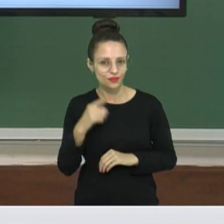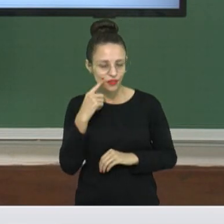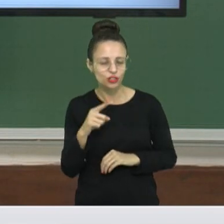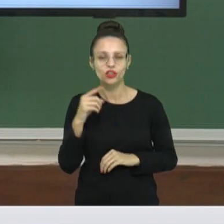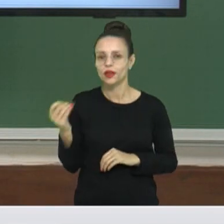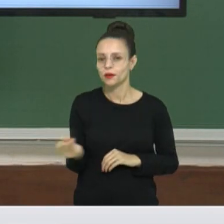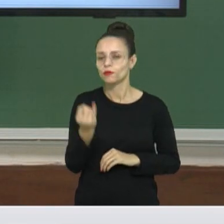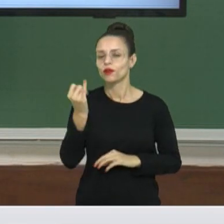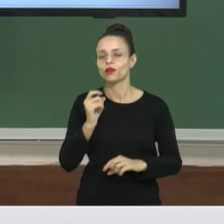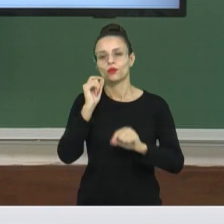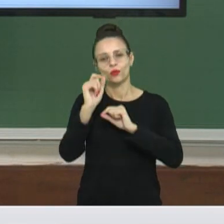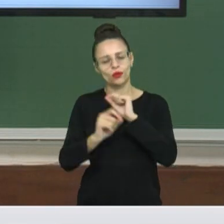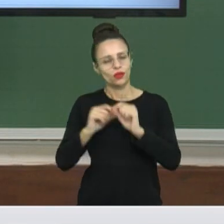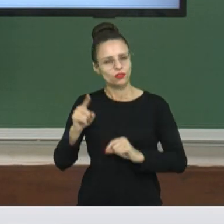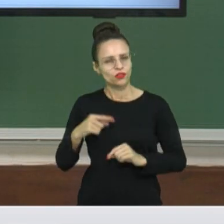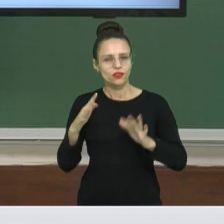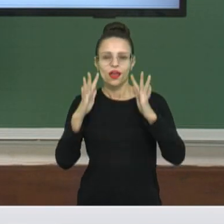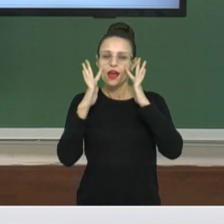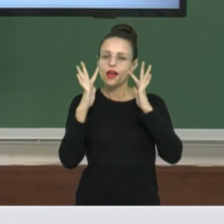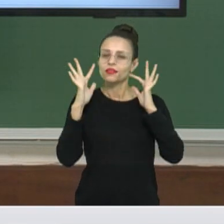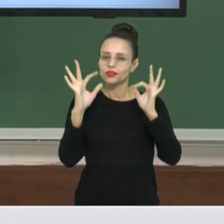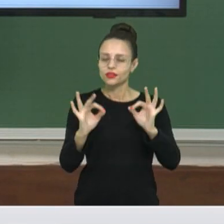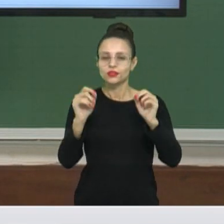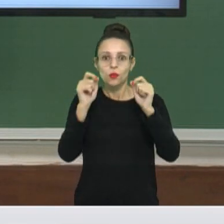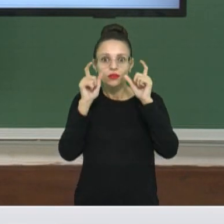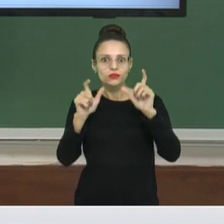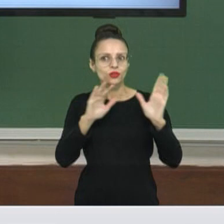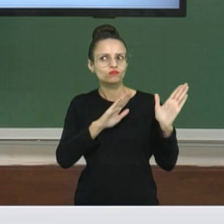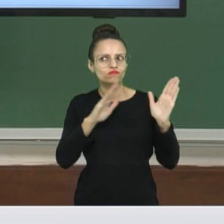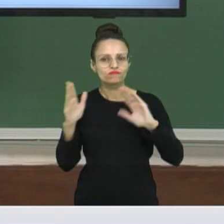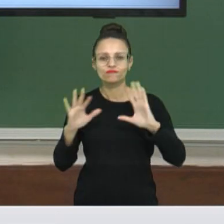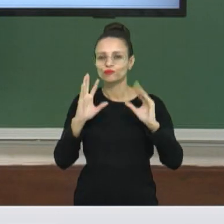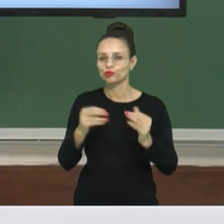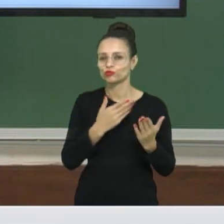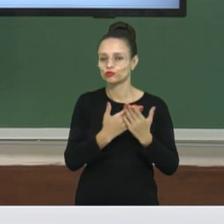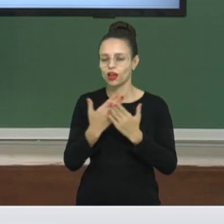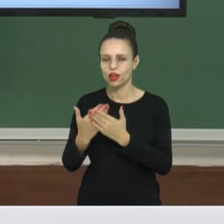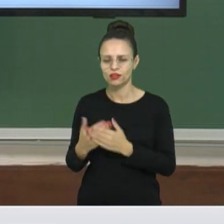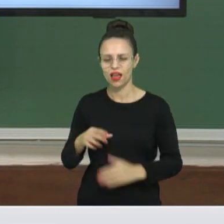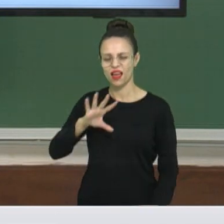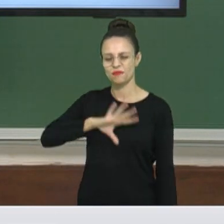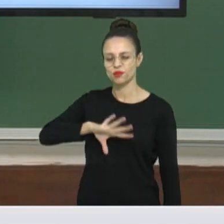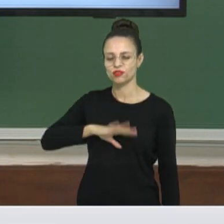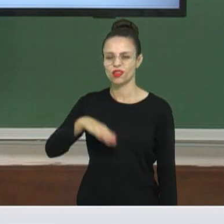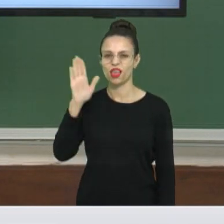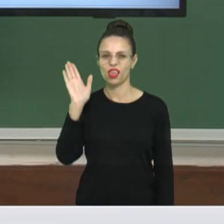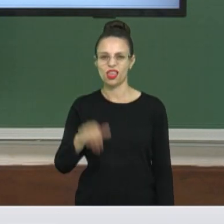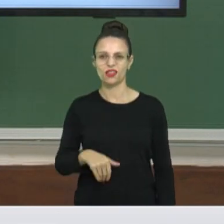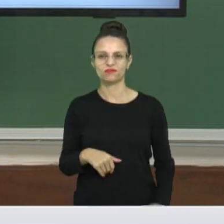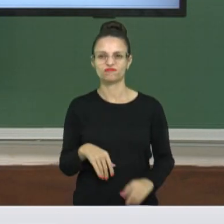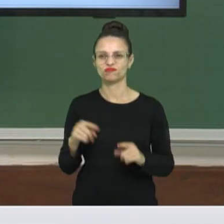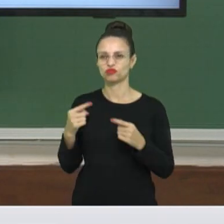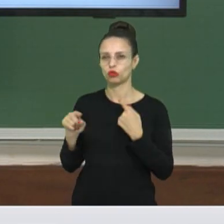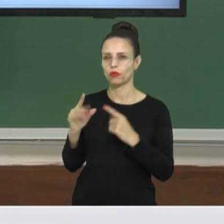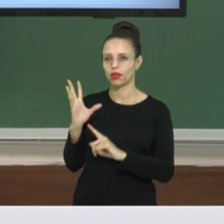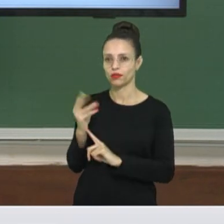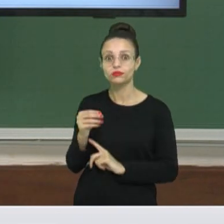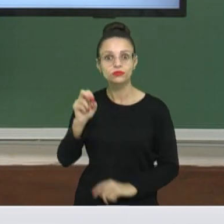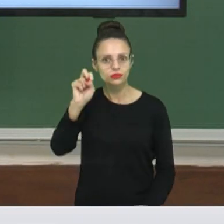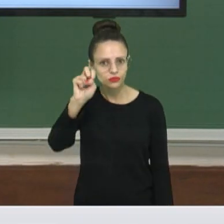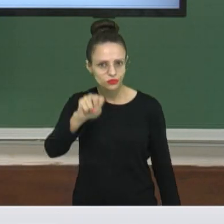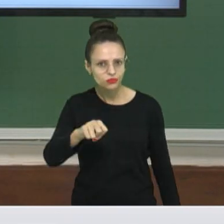é importante nós prestarmos atenção em todas as aulas. Porque, mas português não interessa para a arte. Claro que